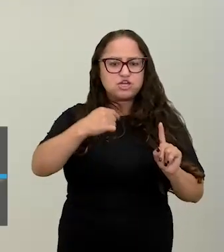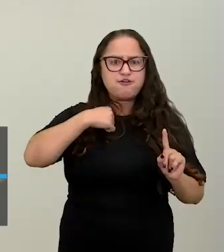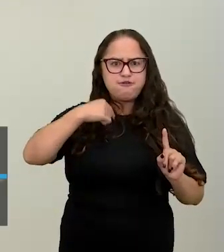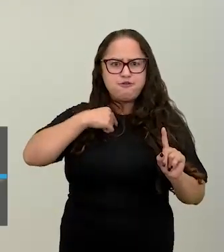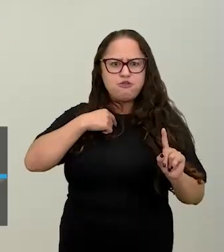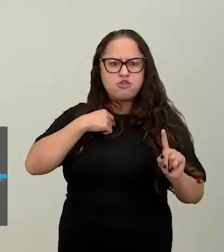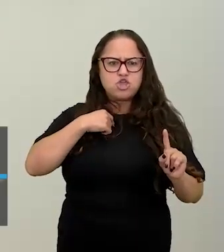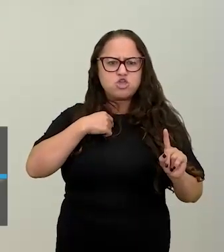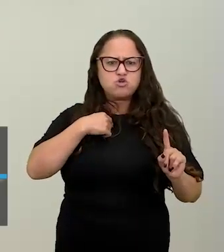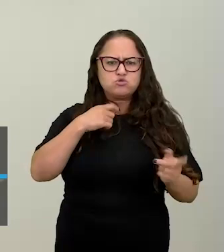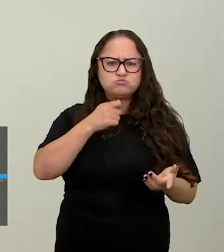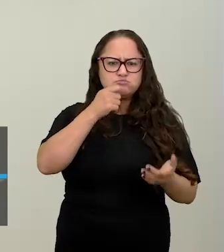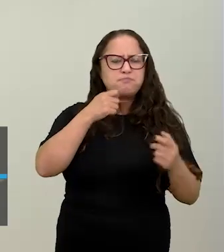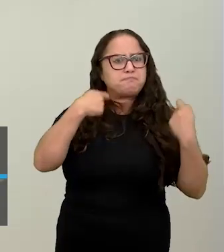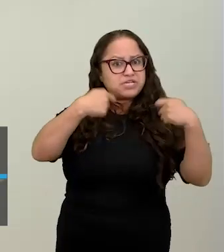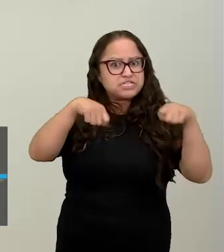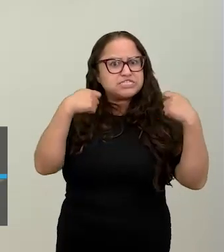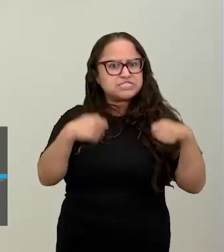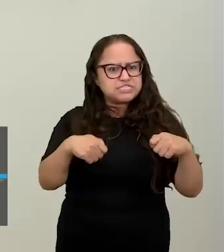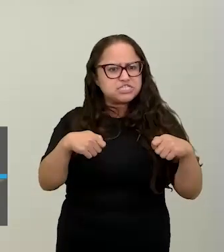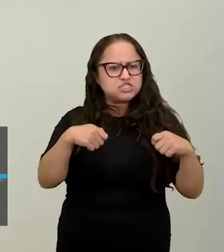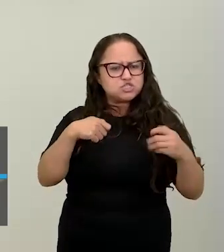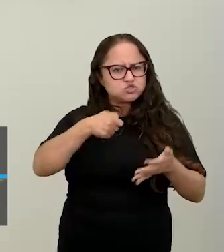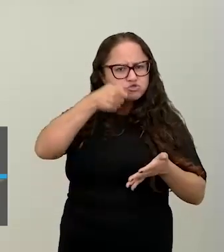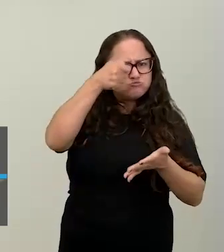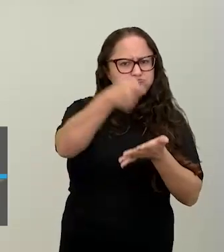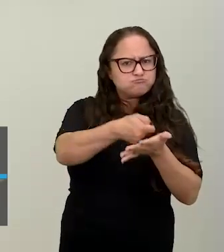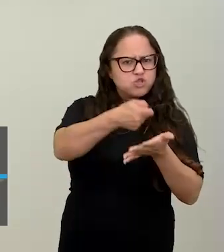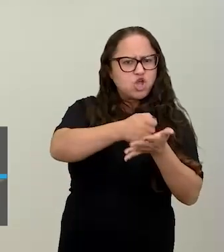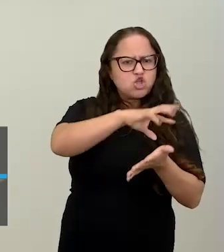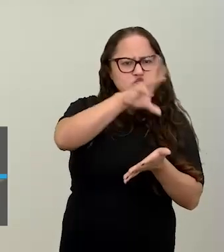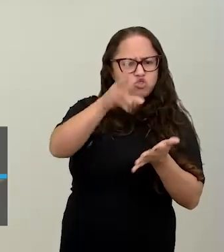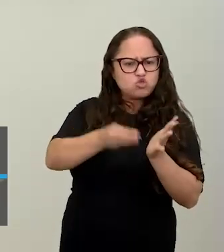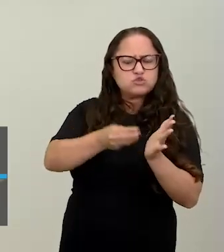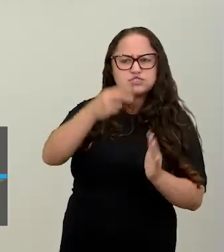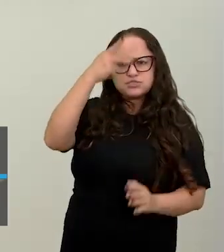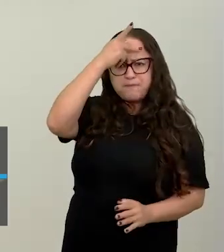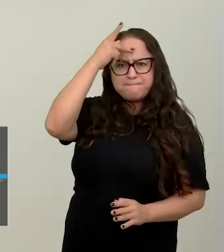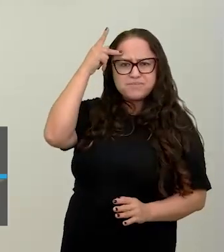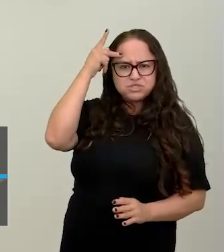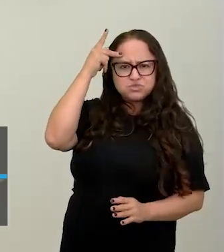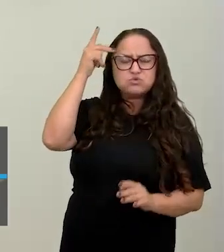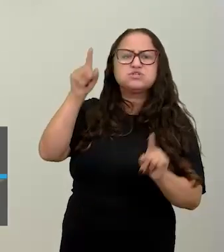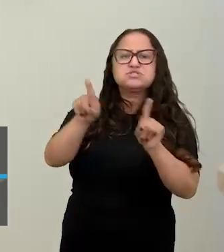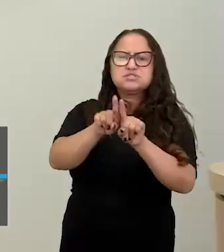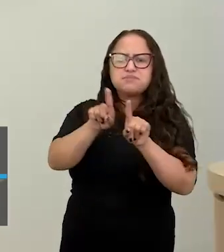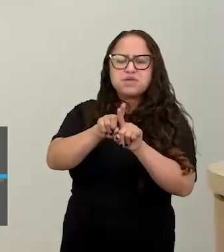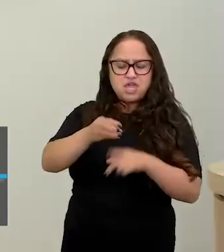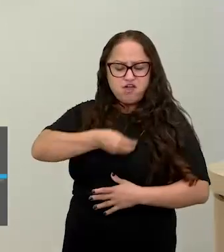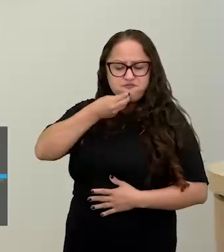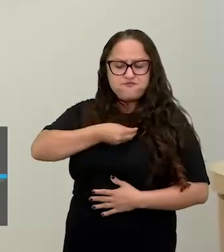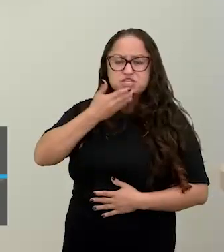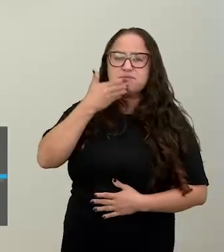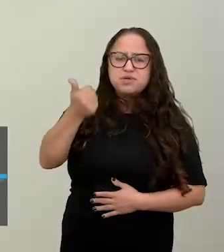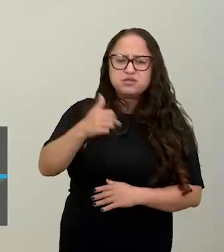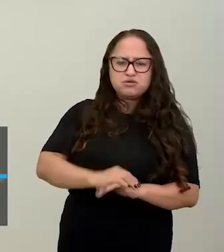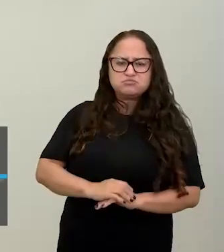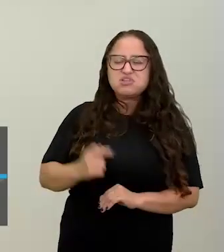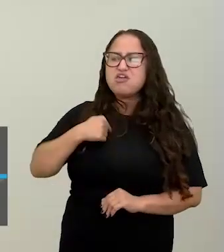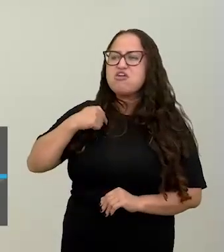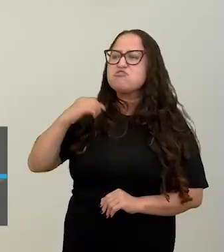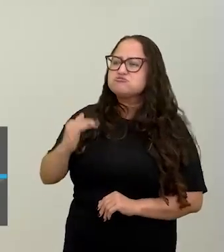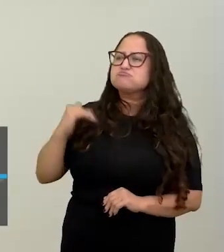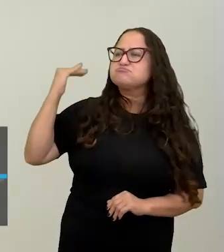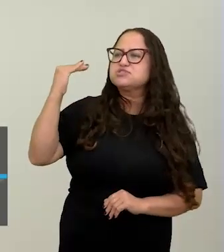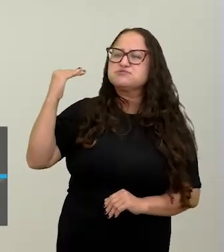num papel onde eu tenho que defender os interesses das pessoas e fazer a vida delas melhor. É meio assim, eu estou numa posição de poder que eu não